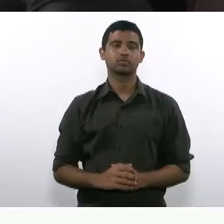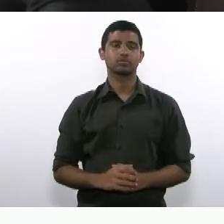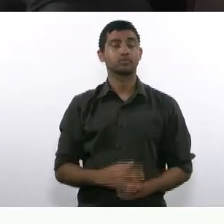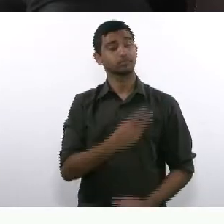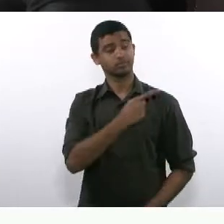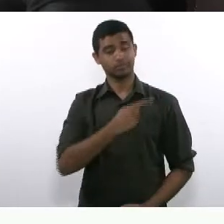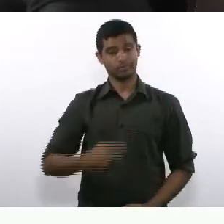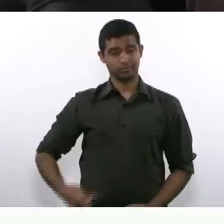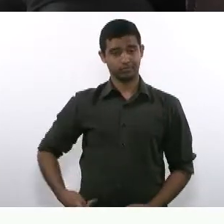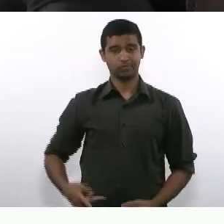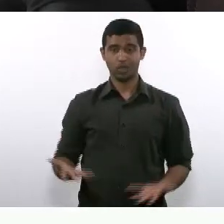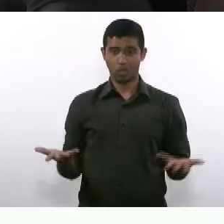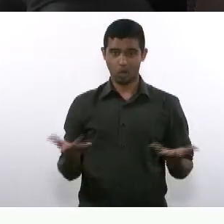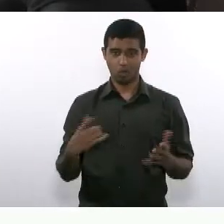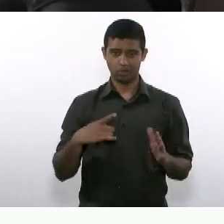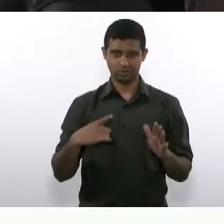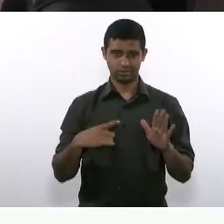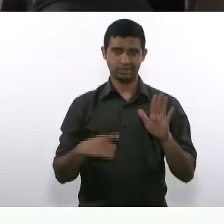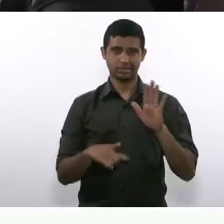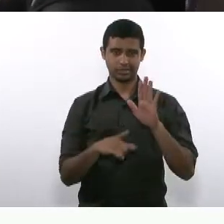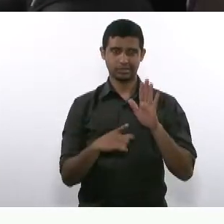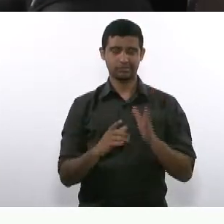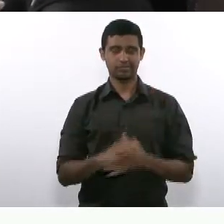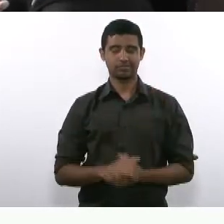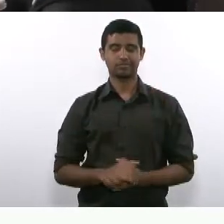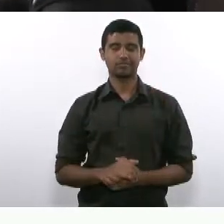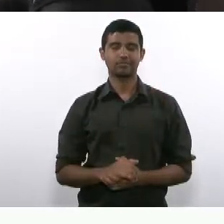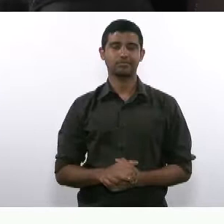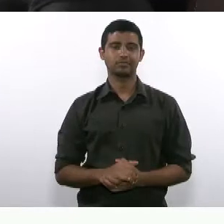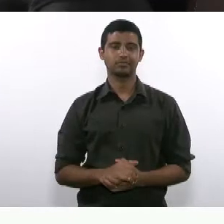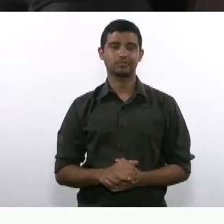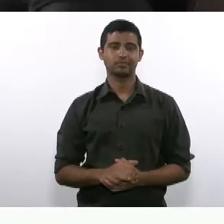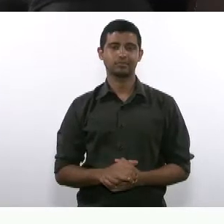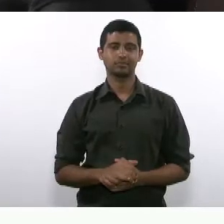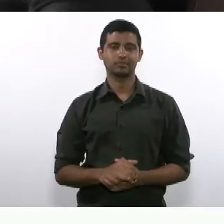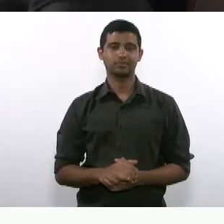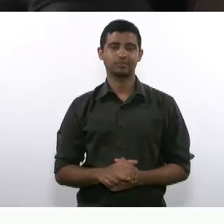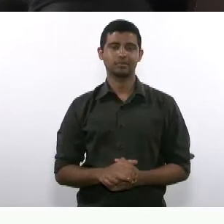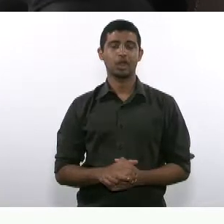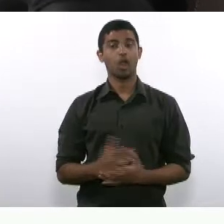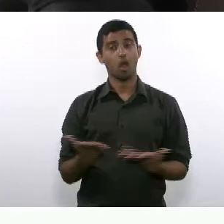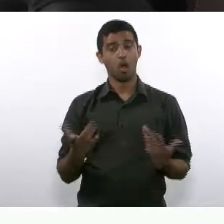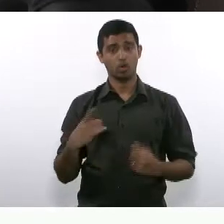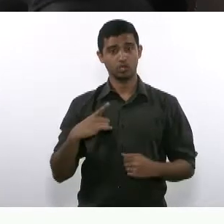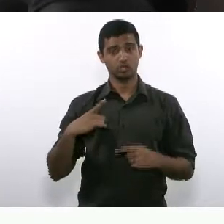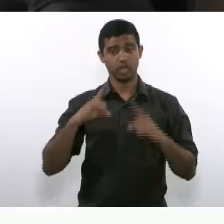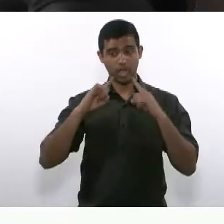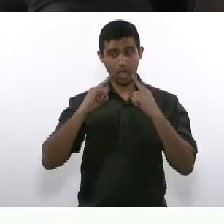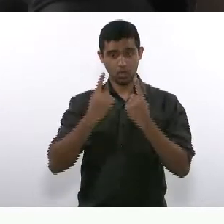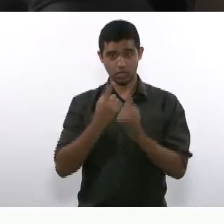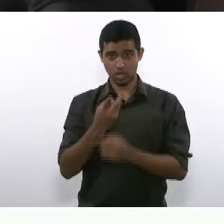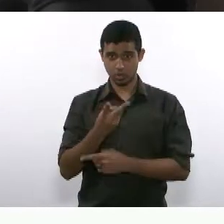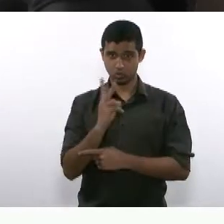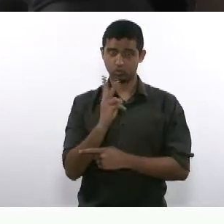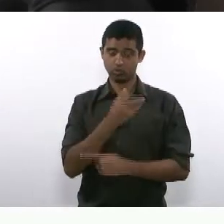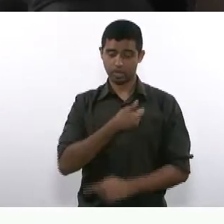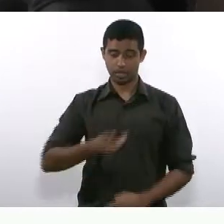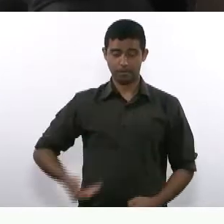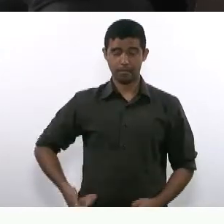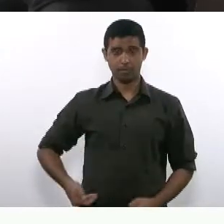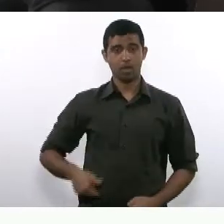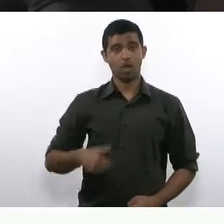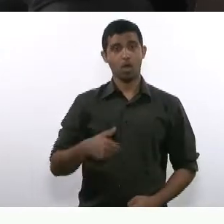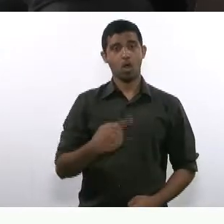Presidente, eu tenho hoje, concomitantemente, mais 2 audiências públicas. Uma já começou e é no outro